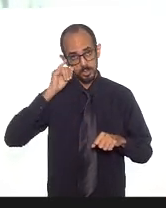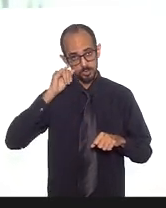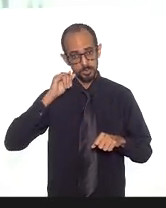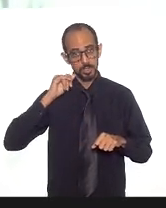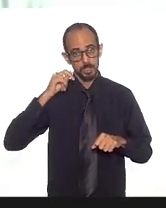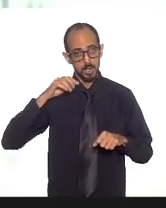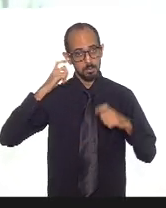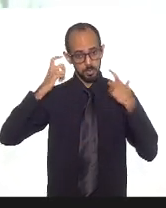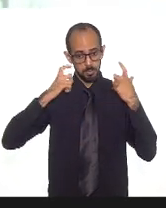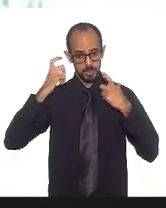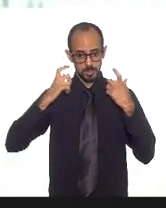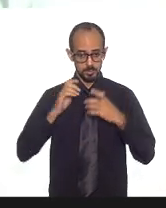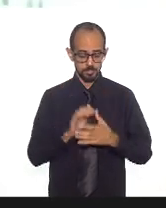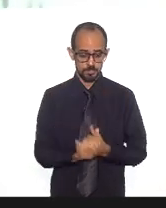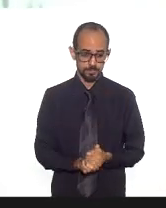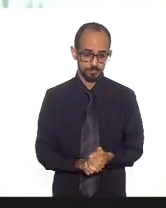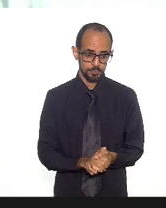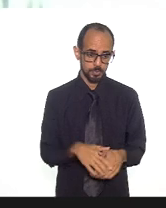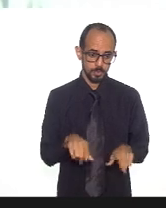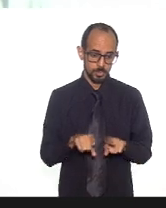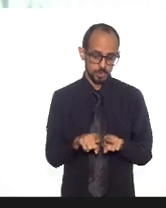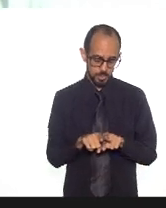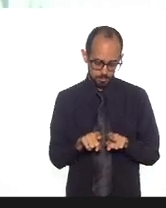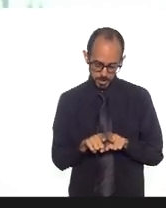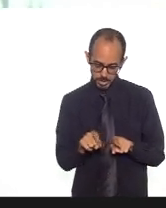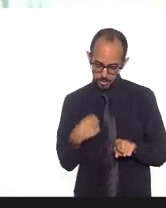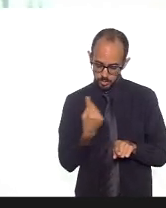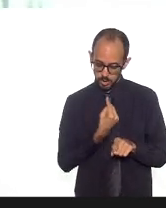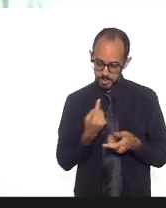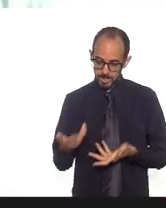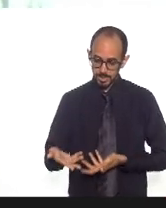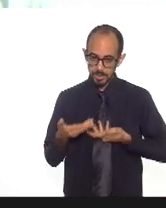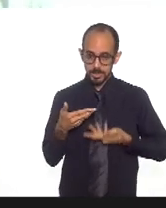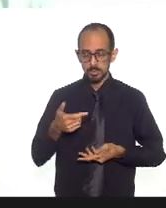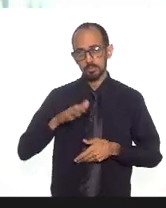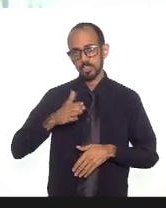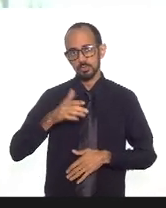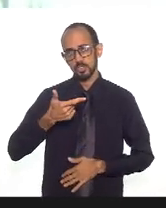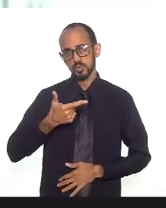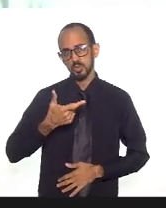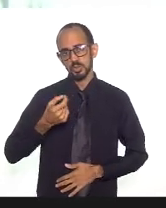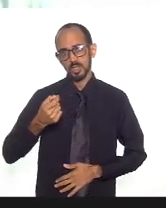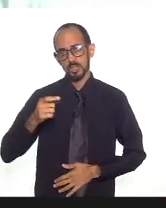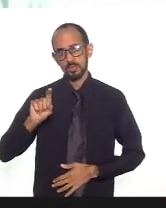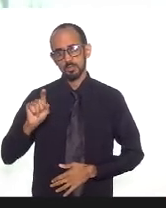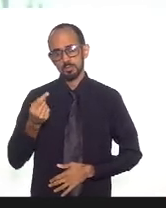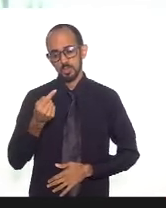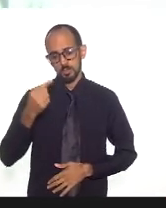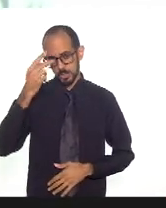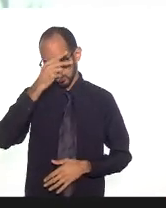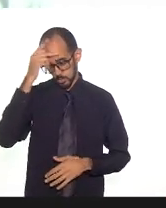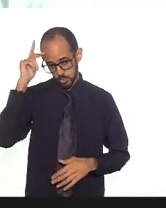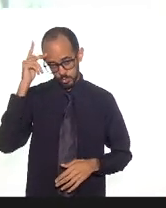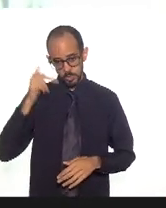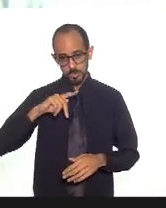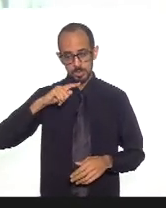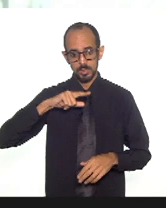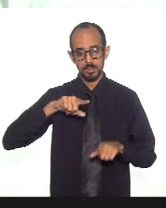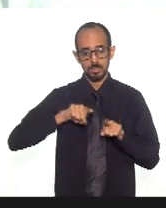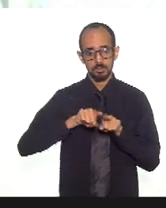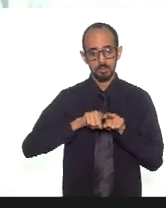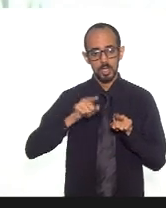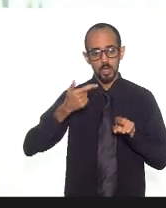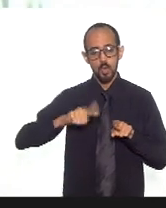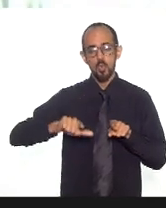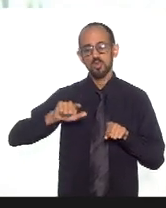isso. Queria falar um pouco da instituição, né? Nós atendemos 200 mil pessoas, com 140 servidores, alguns milhares de outros trabalhadores com outros tipos de